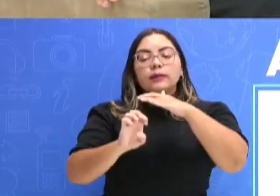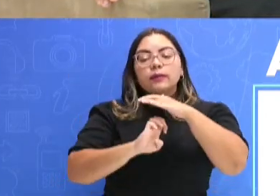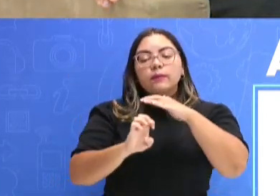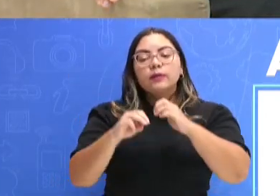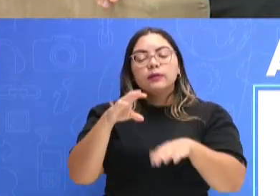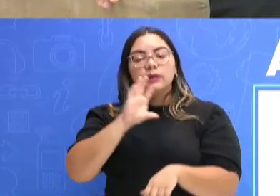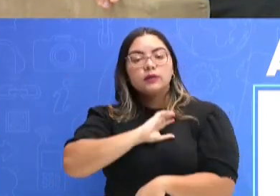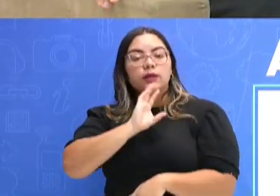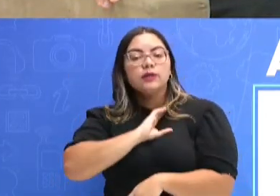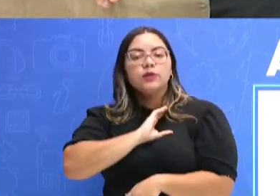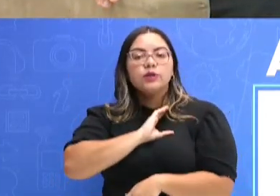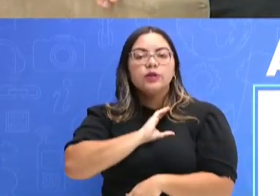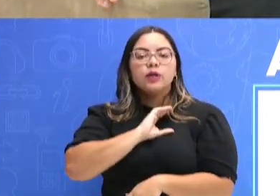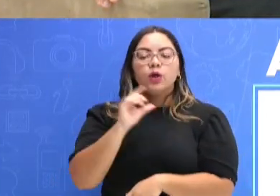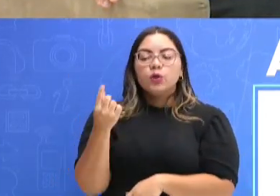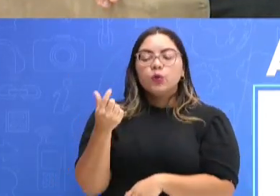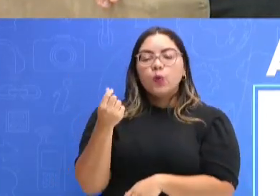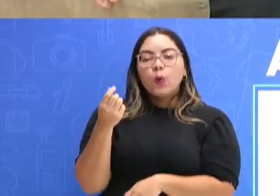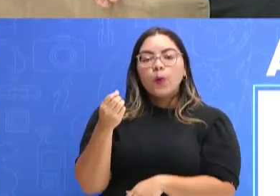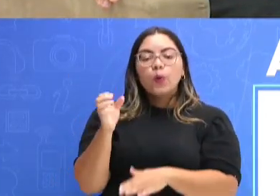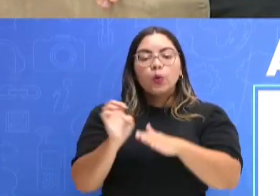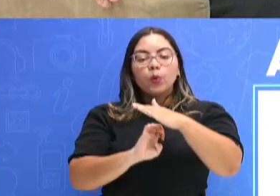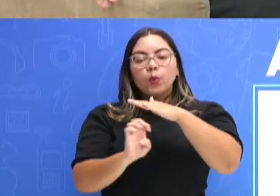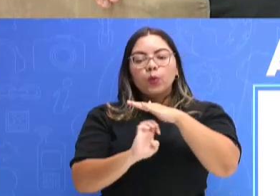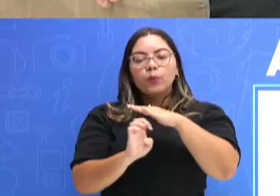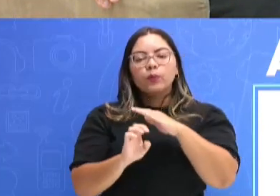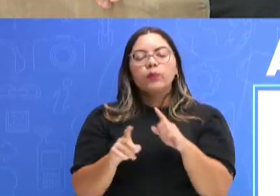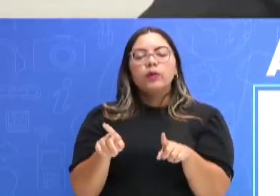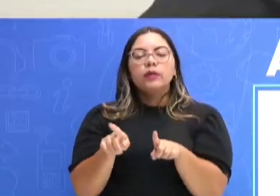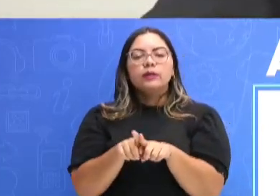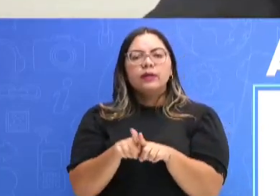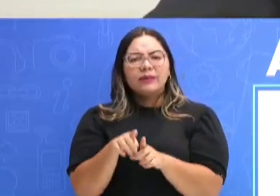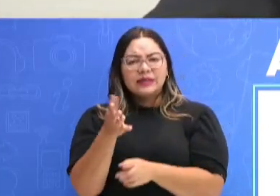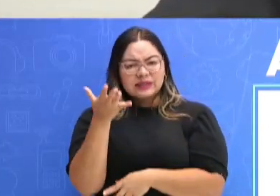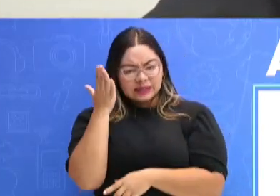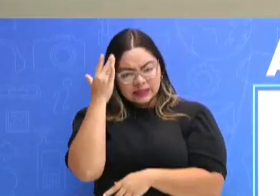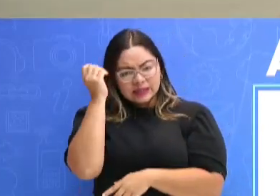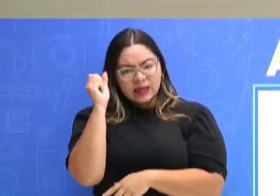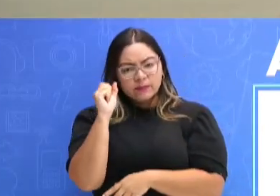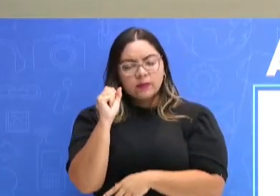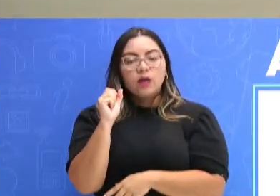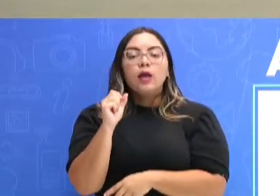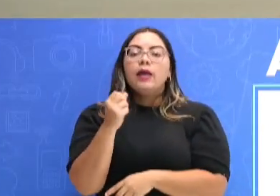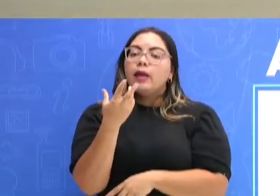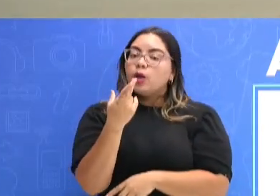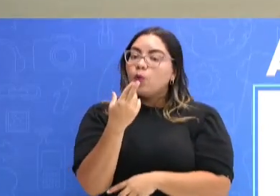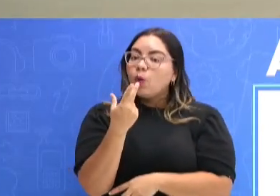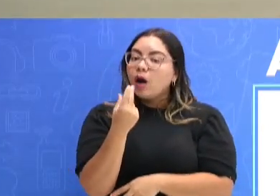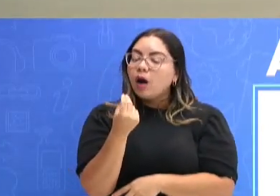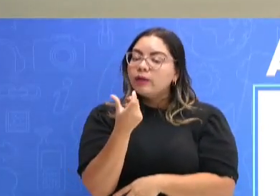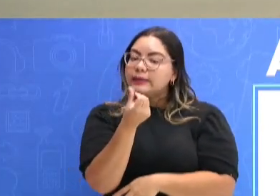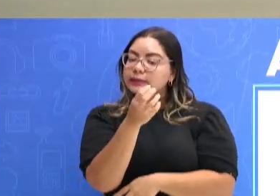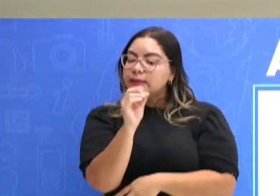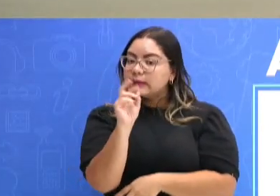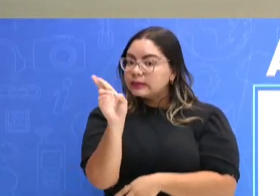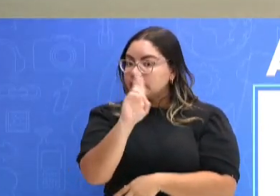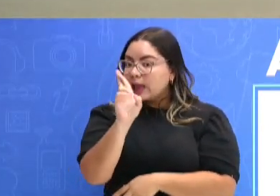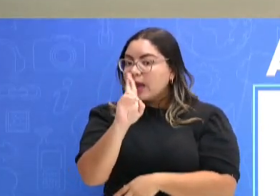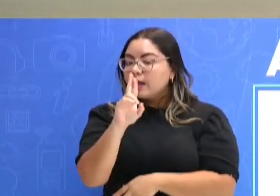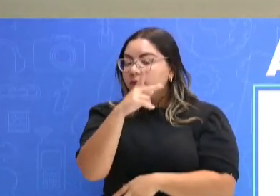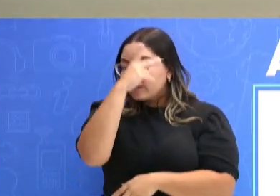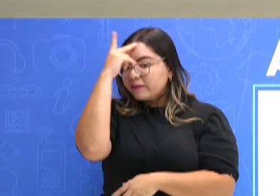Injetado na economia do município, na economia do comércio. Já tem esse estudo, prefeito, o valor? O valor é o mesmo valor do governo do estado. Do governo do estado.